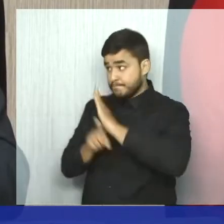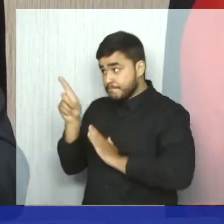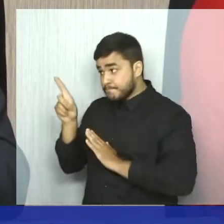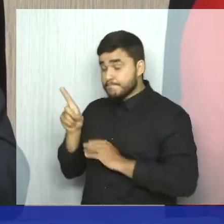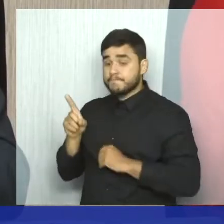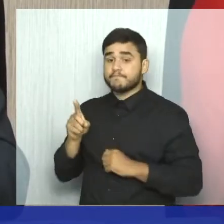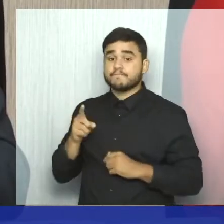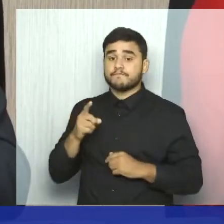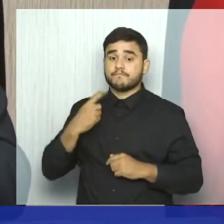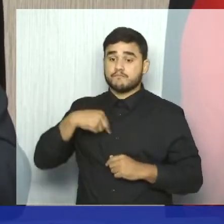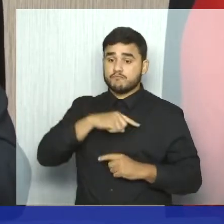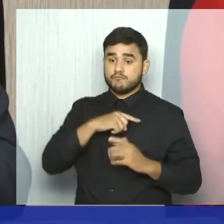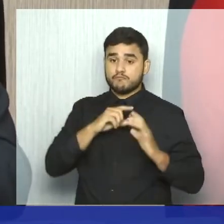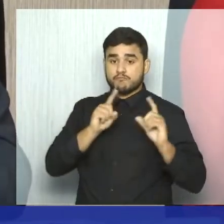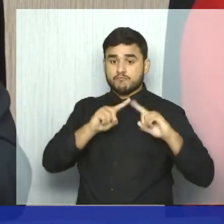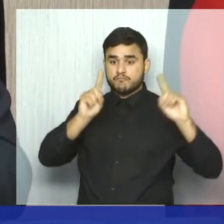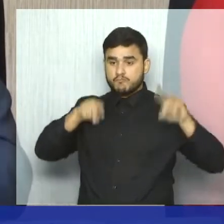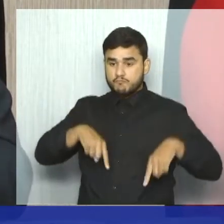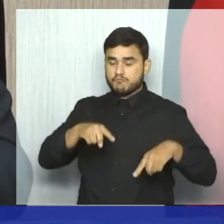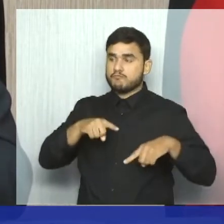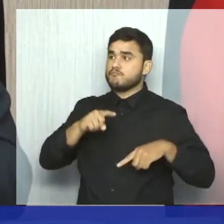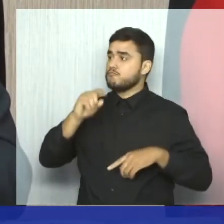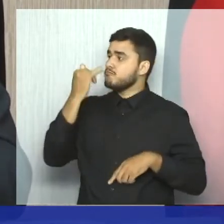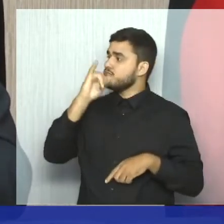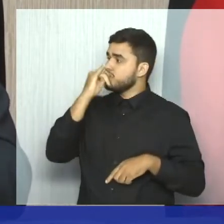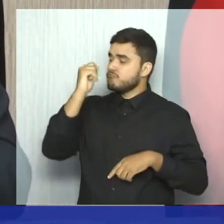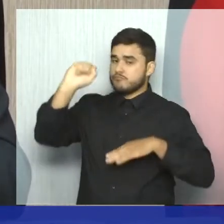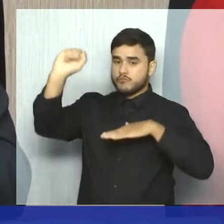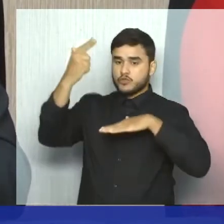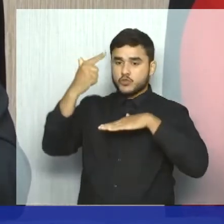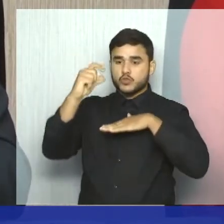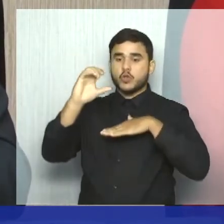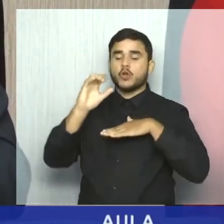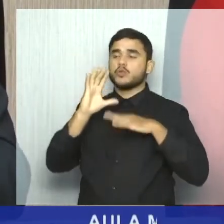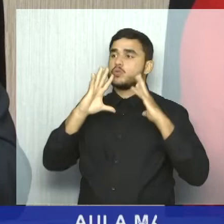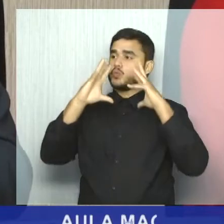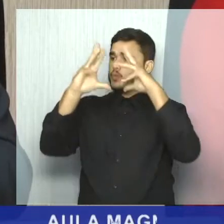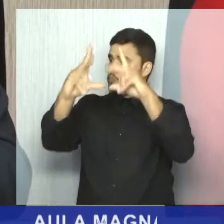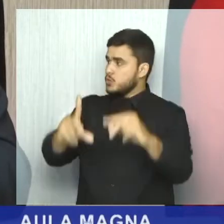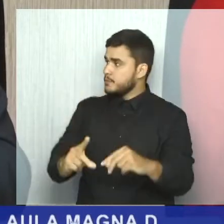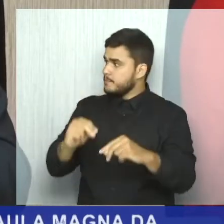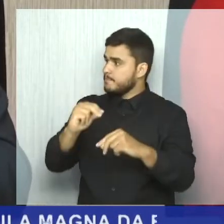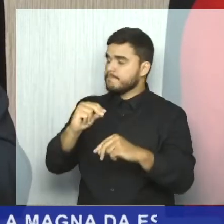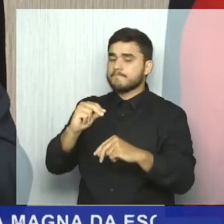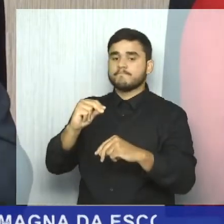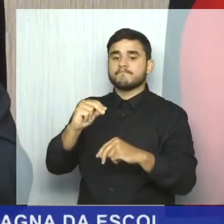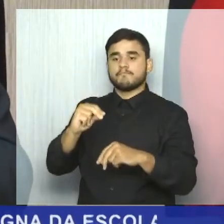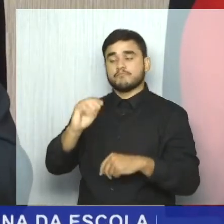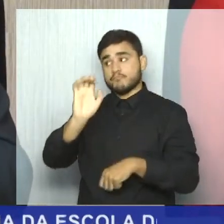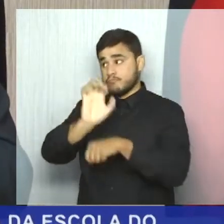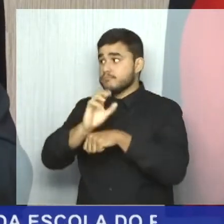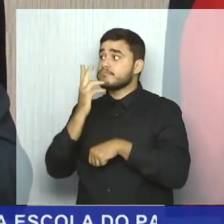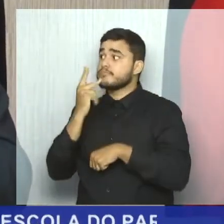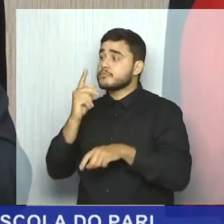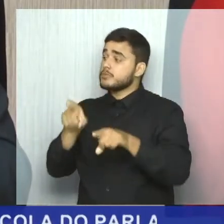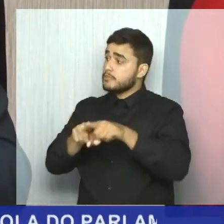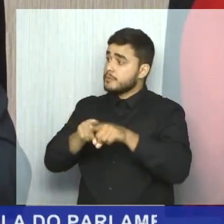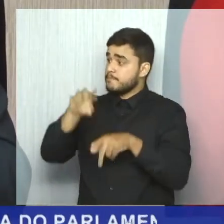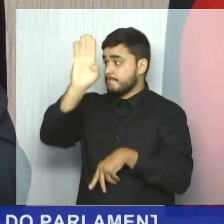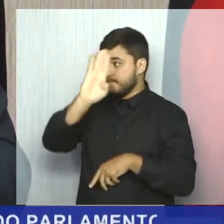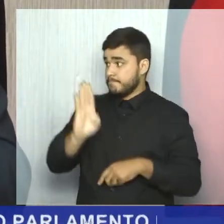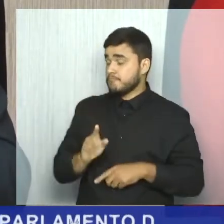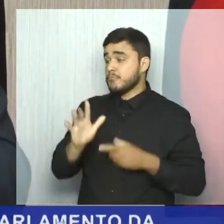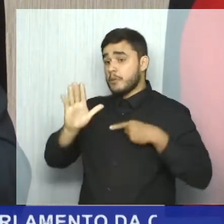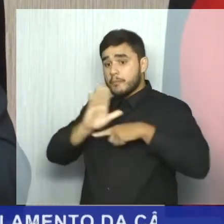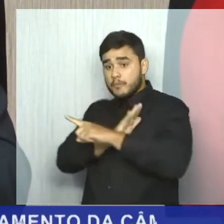somos do projeto Energia Solar para Todos no Ceará, Brasil. Pergunta: o senhor